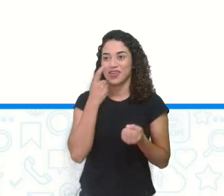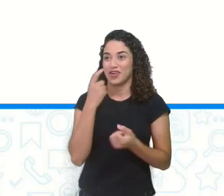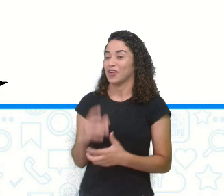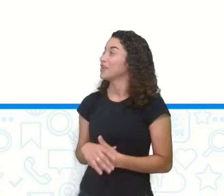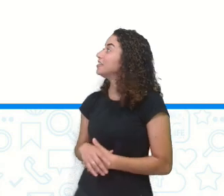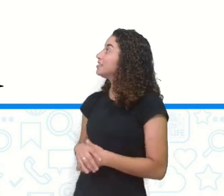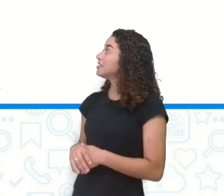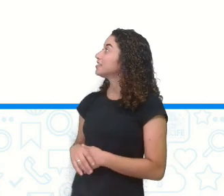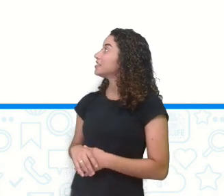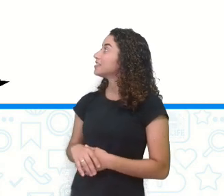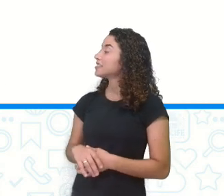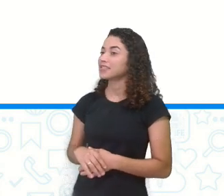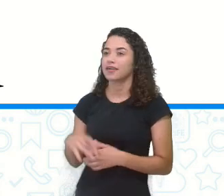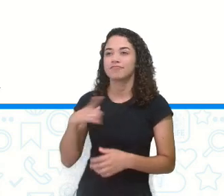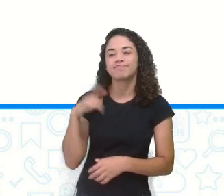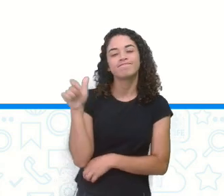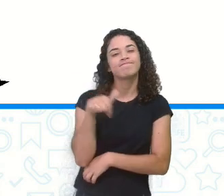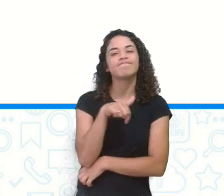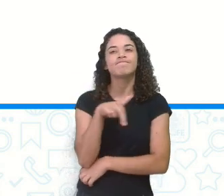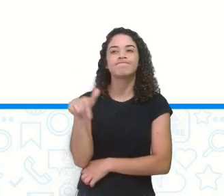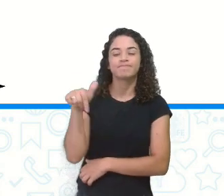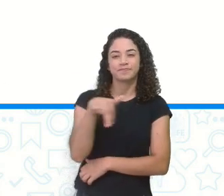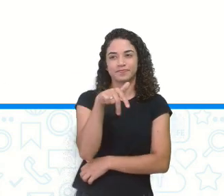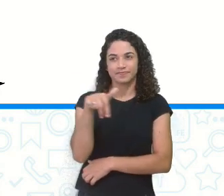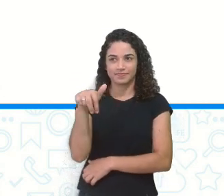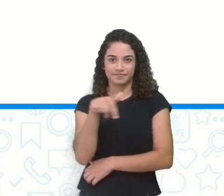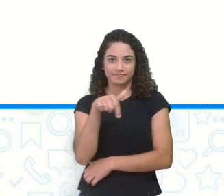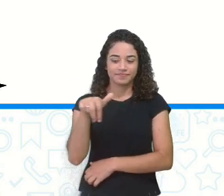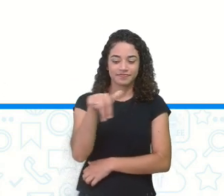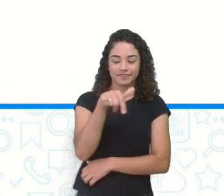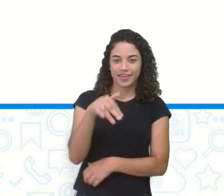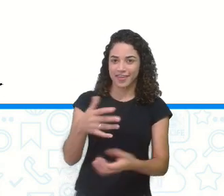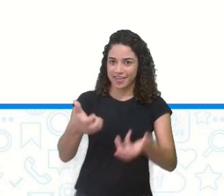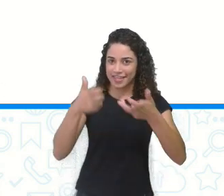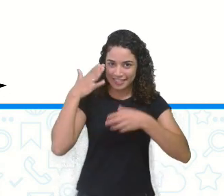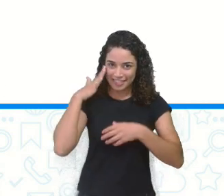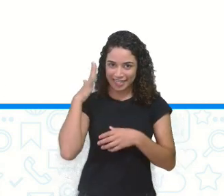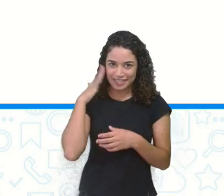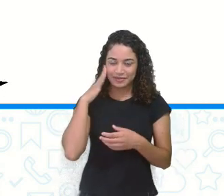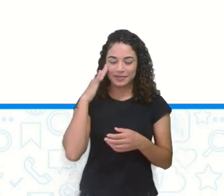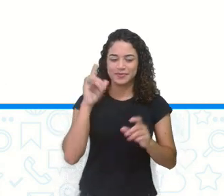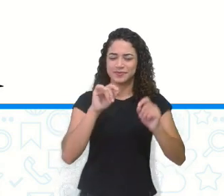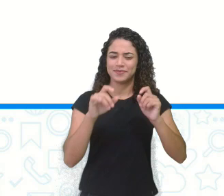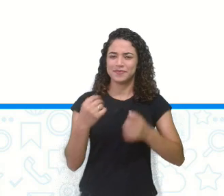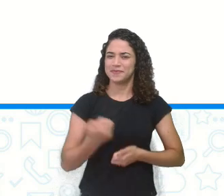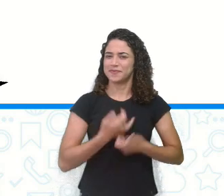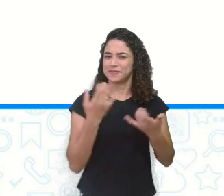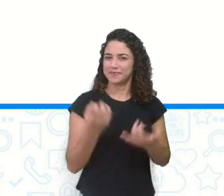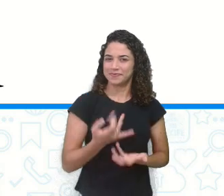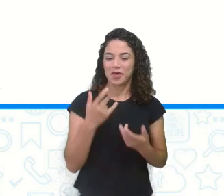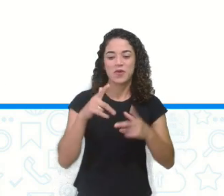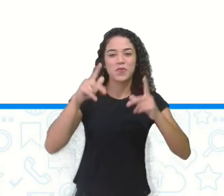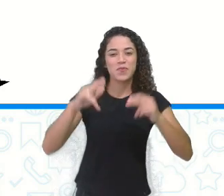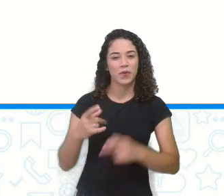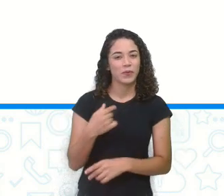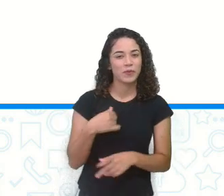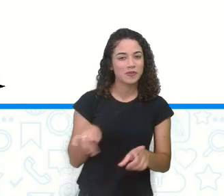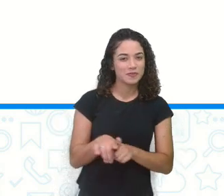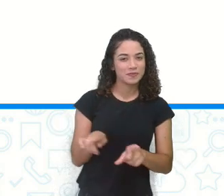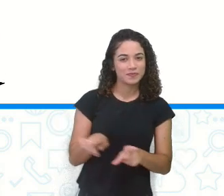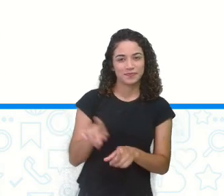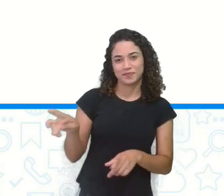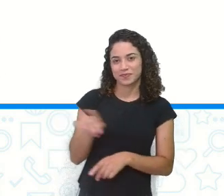está caminhando em direção a esses poemas, porque ela está bastante interessada, assim como eu e a professora Sandra,